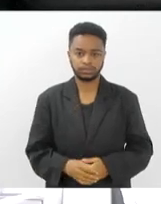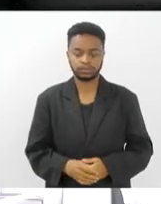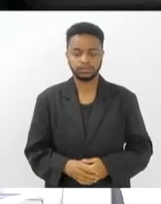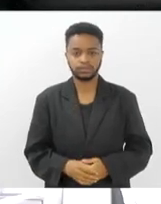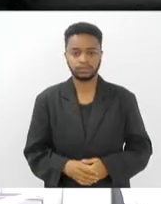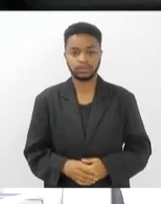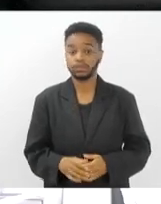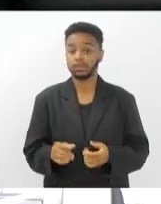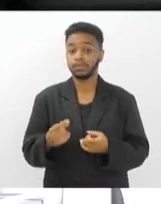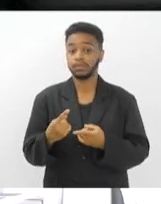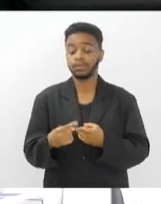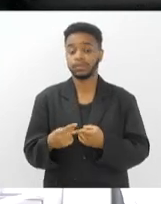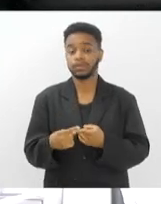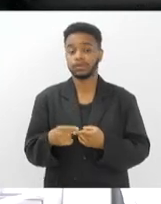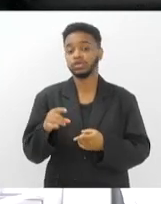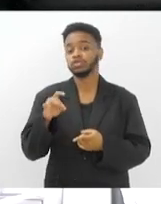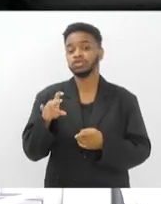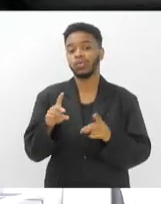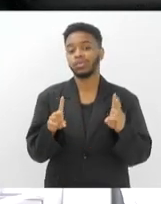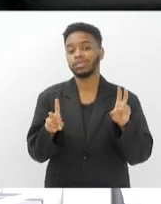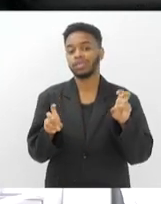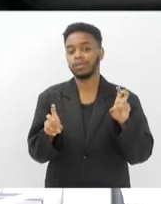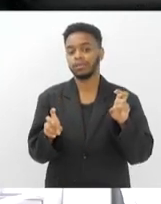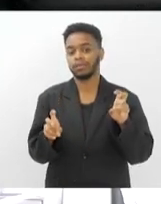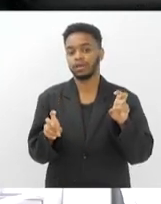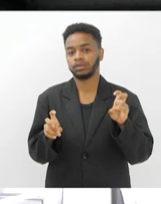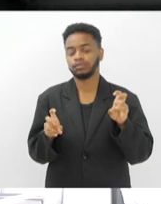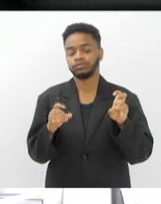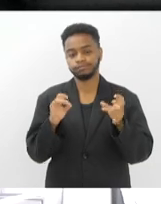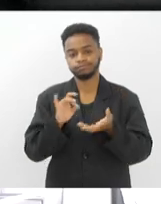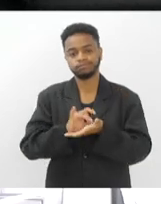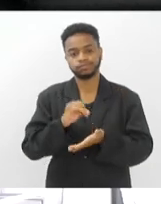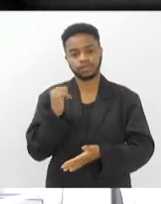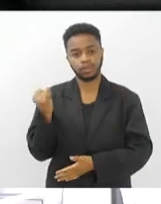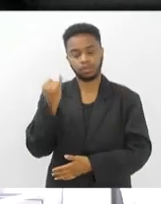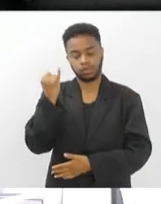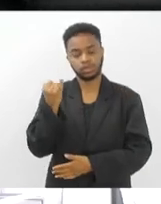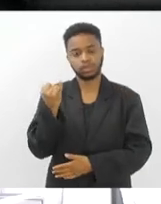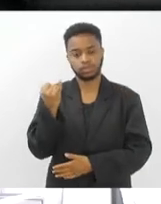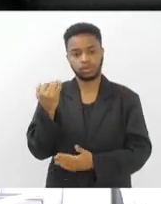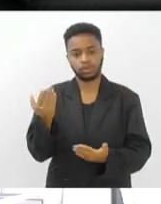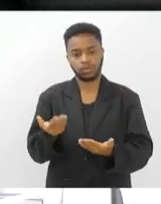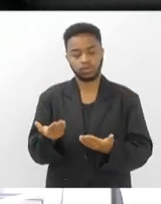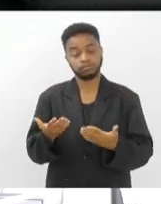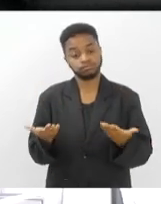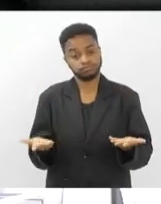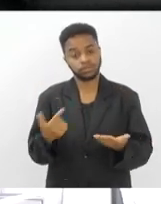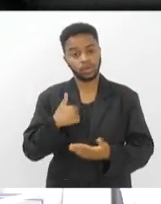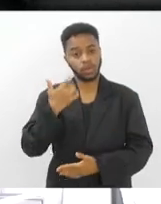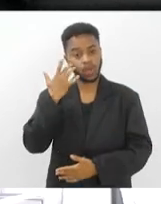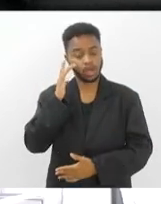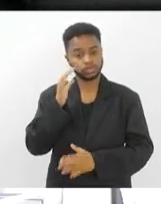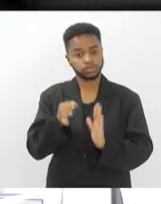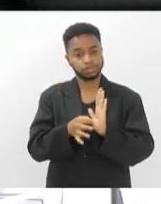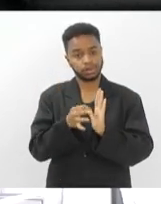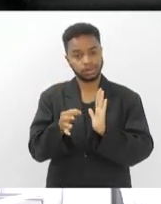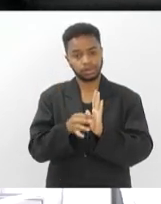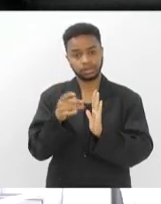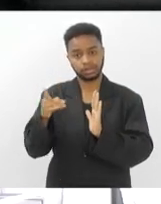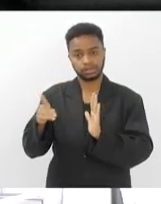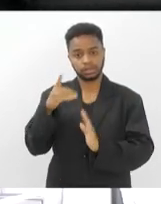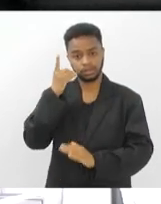Então, é uma questão meramente de um tema absolutamente oportuno. Então, eu acho que o parecer da